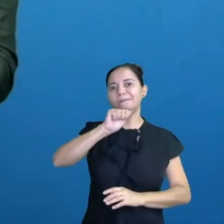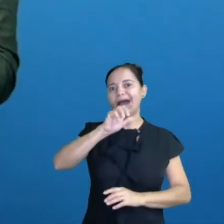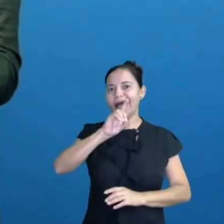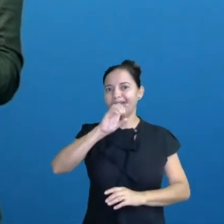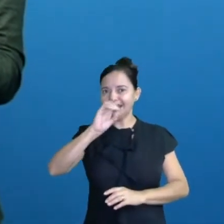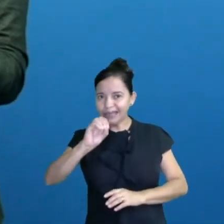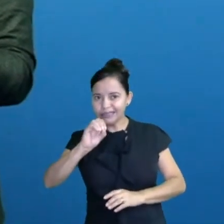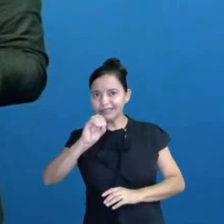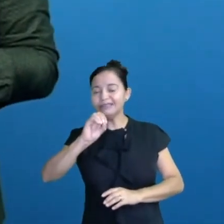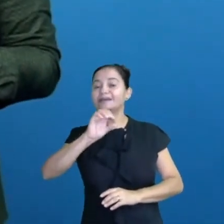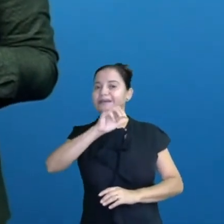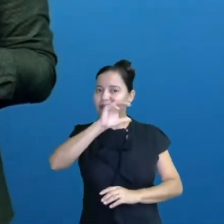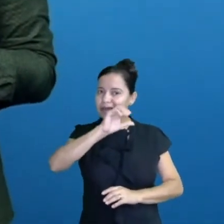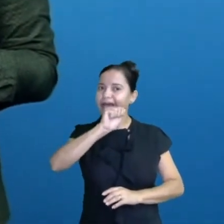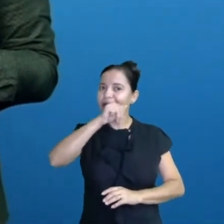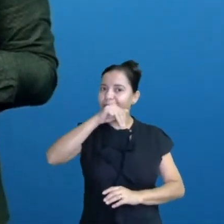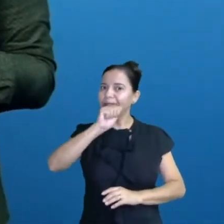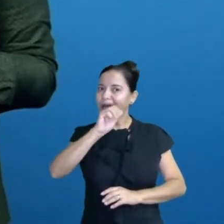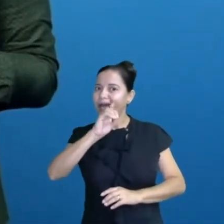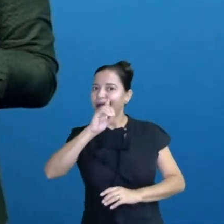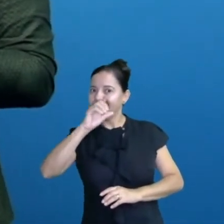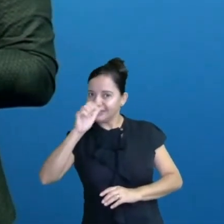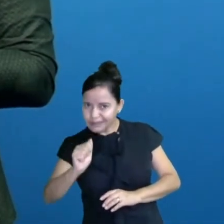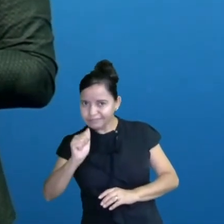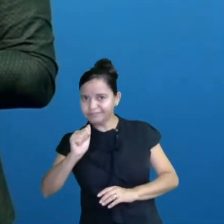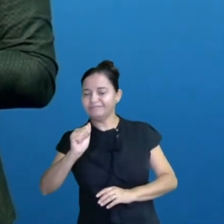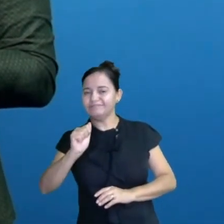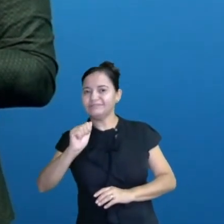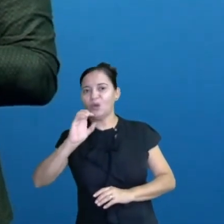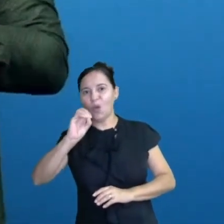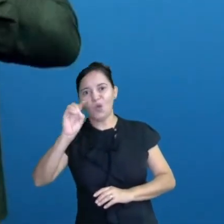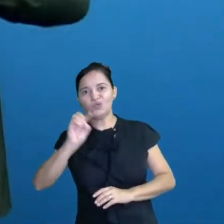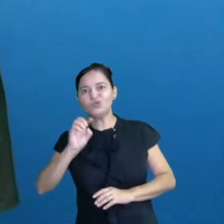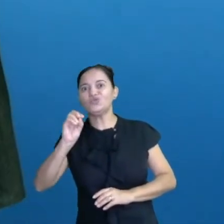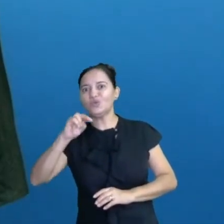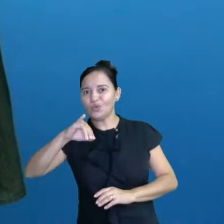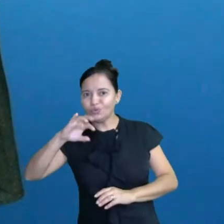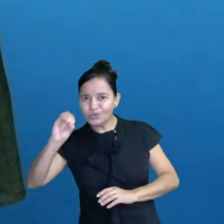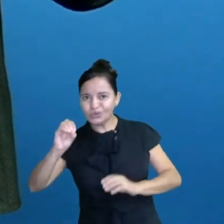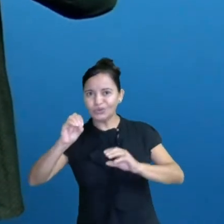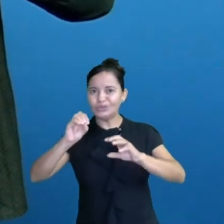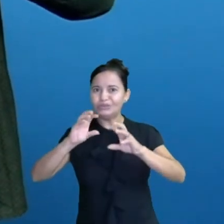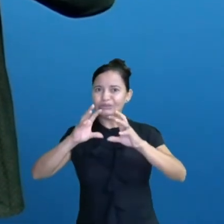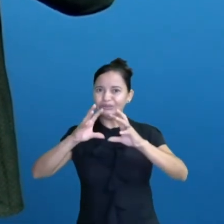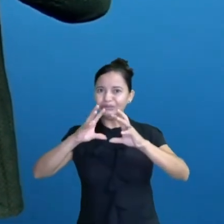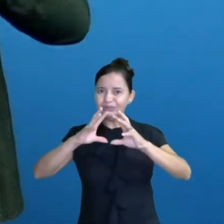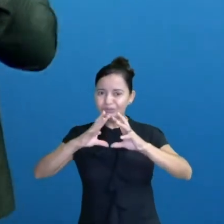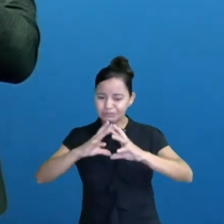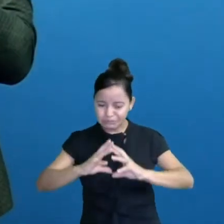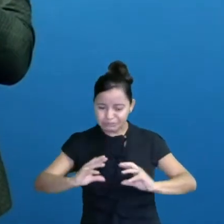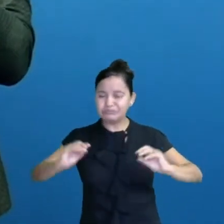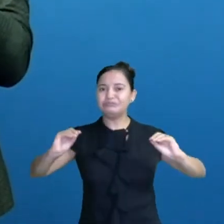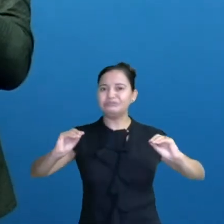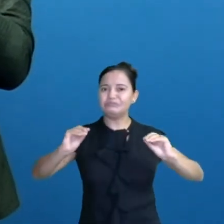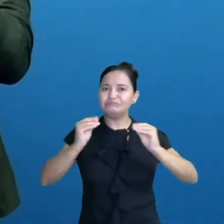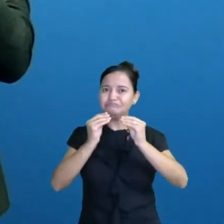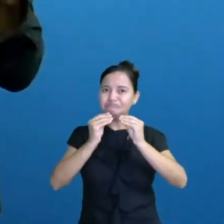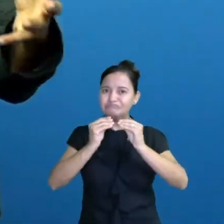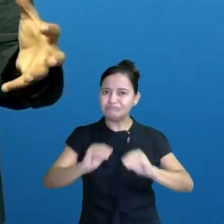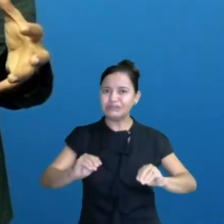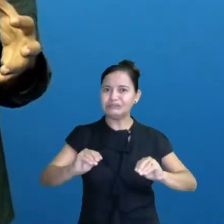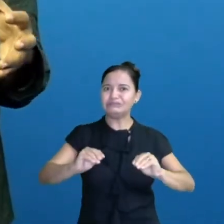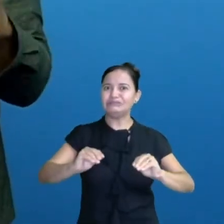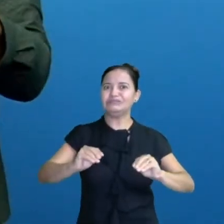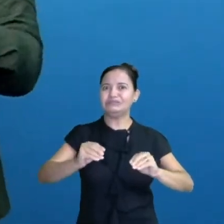afinidade gigantesca com a molécula do ozônio, fazendo com que elas se separem, fazendo com que essa molécula deixe de